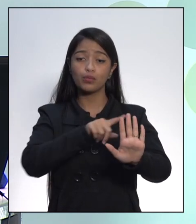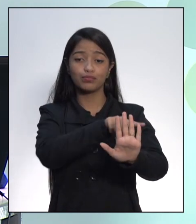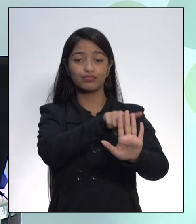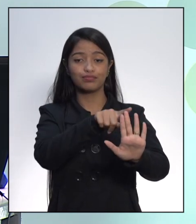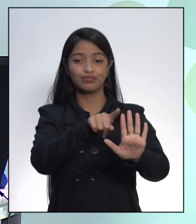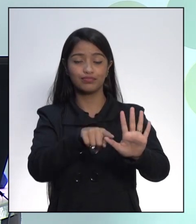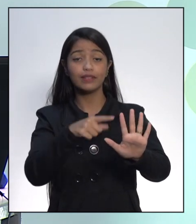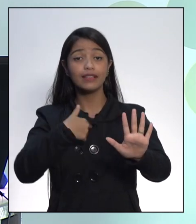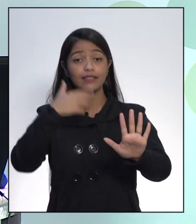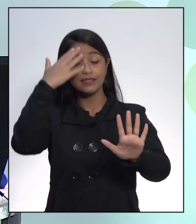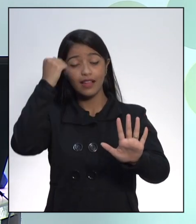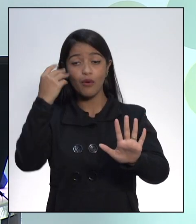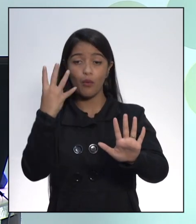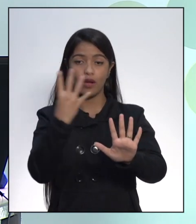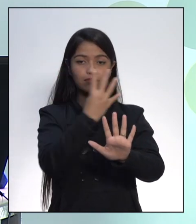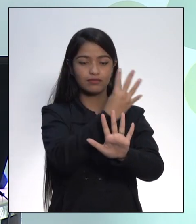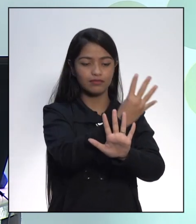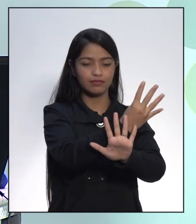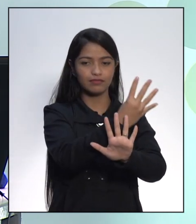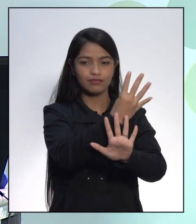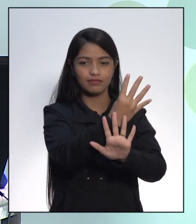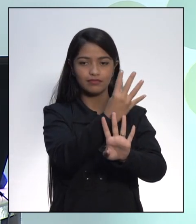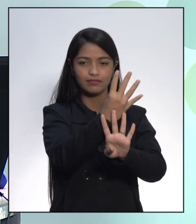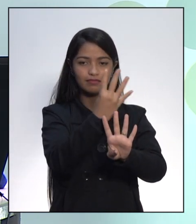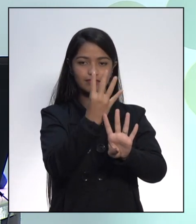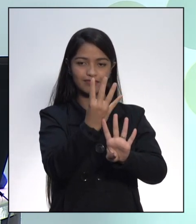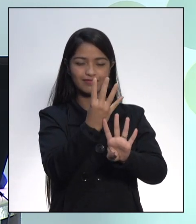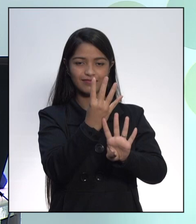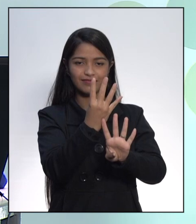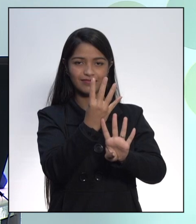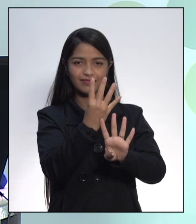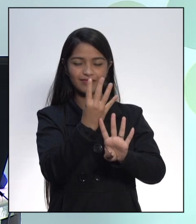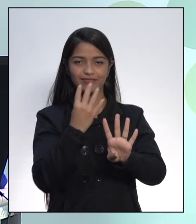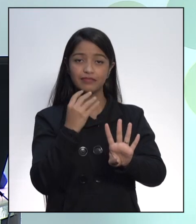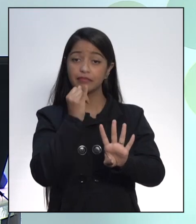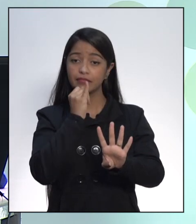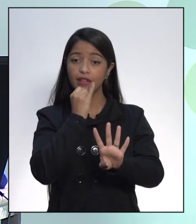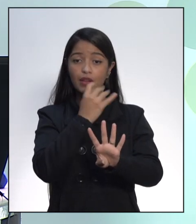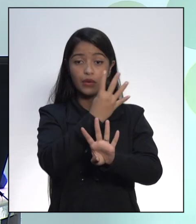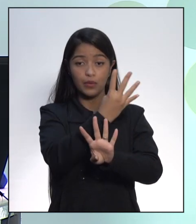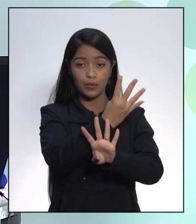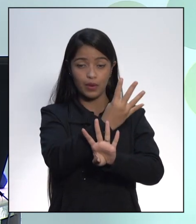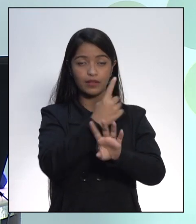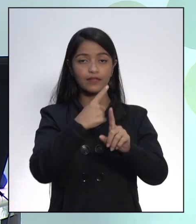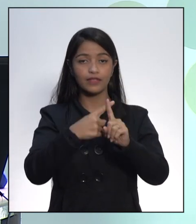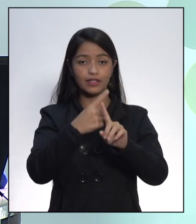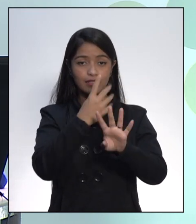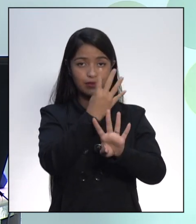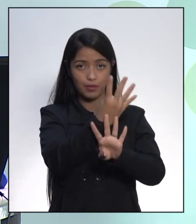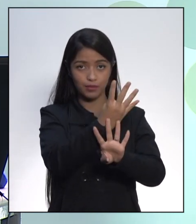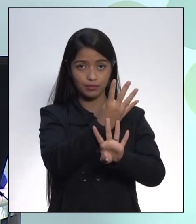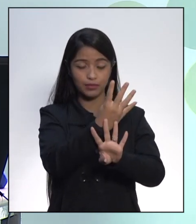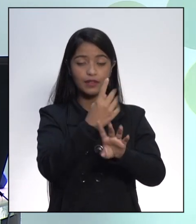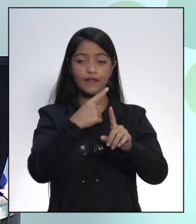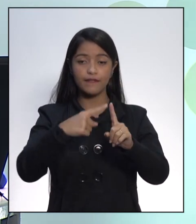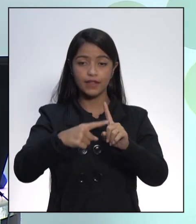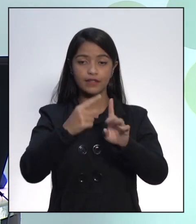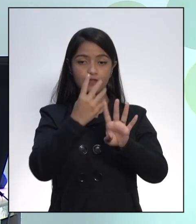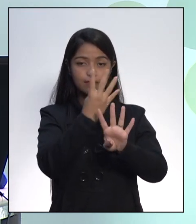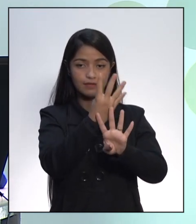o 4 4 vezes, né? Aí eu usei uma, usei duas. 4 vezes 4, certo? 4 vezes 4, 16. Vezes 4, 64. Vezes